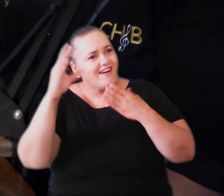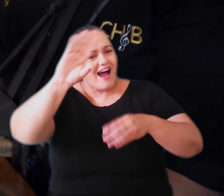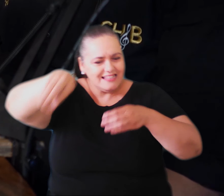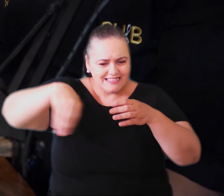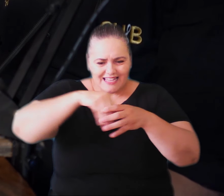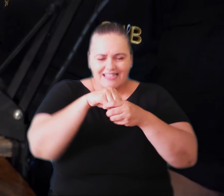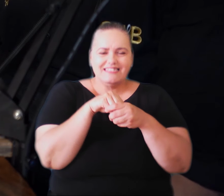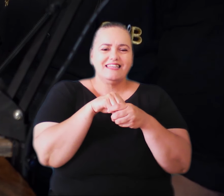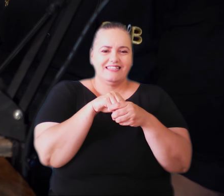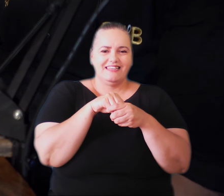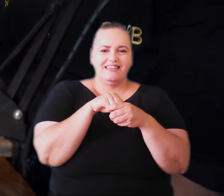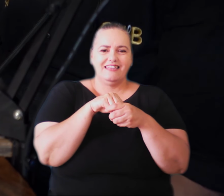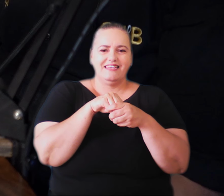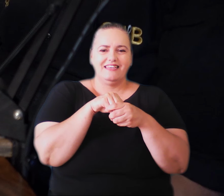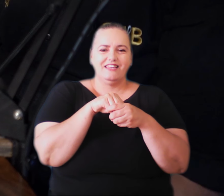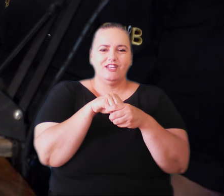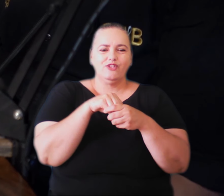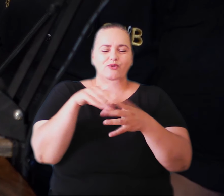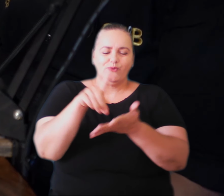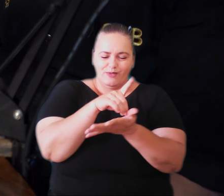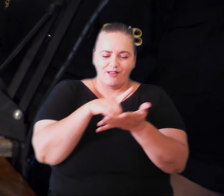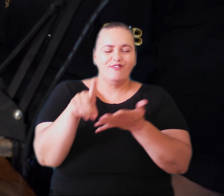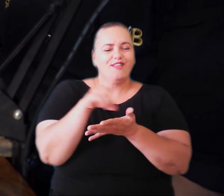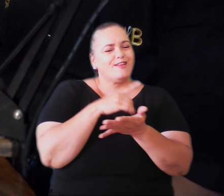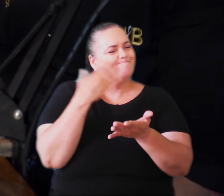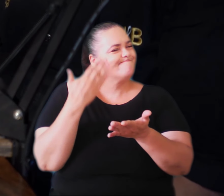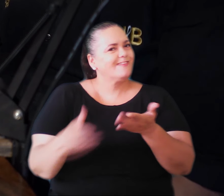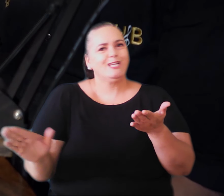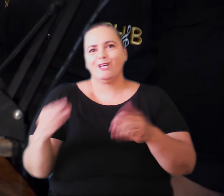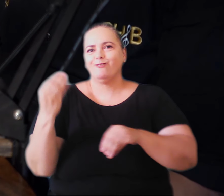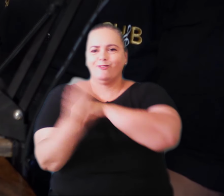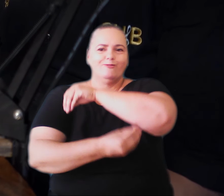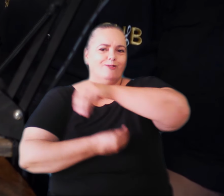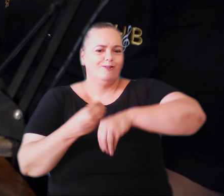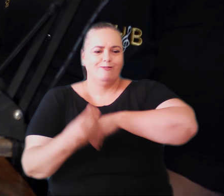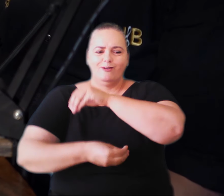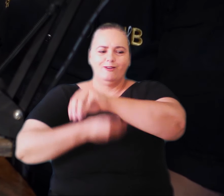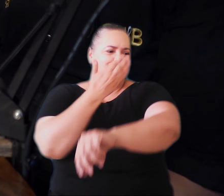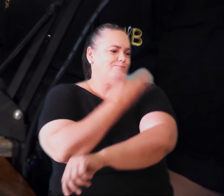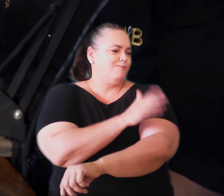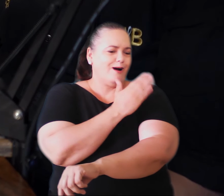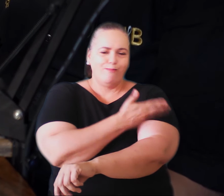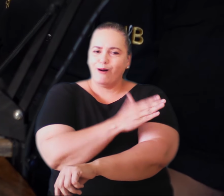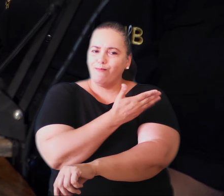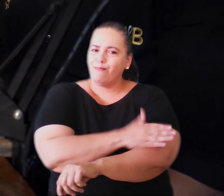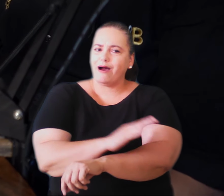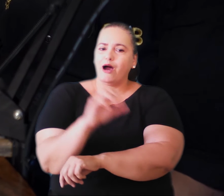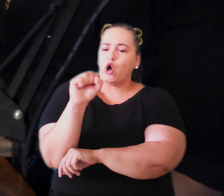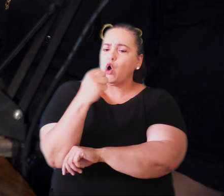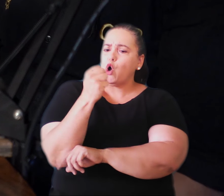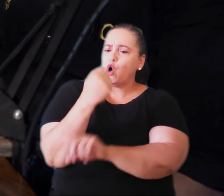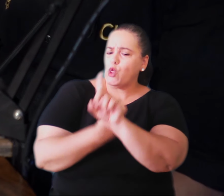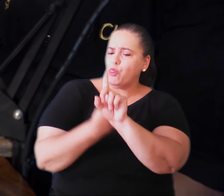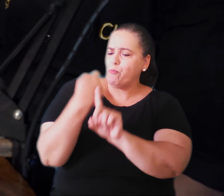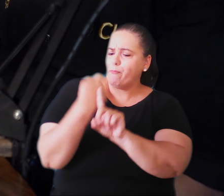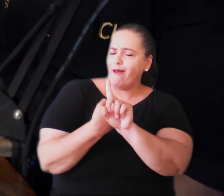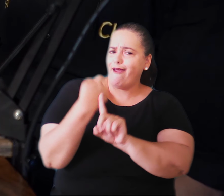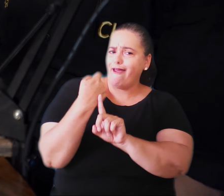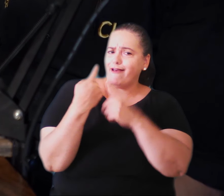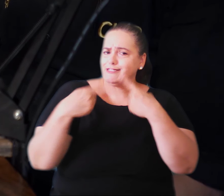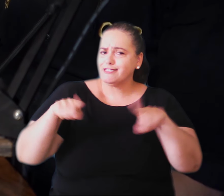extras e nos making-off. Isso aí passou, a gente envolvido com o ensaio, quando ensaímos Nós ensaiamos 8 meses as músicas. E